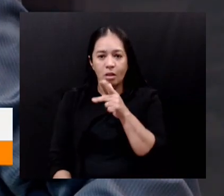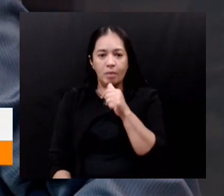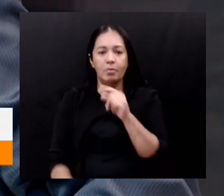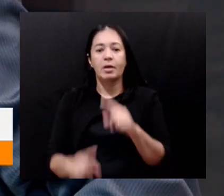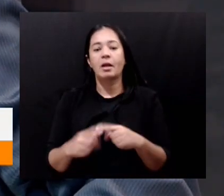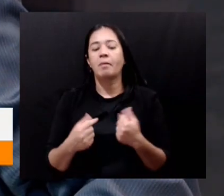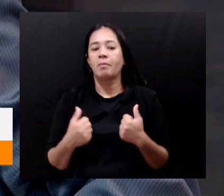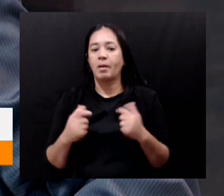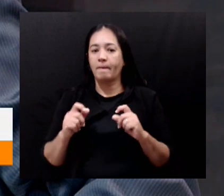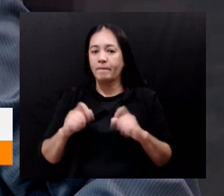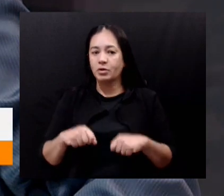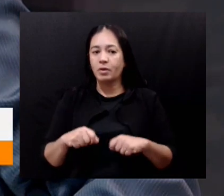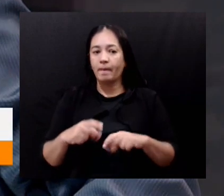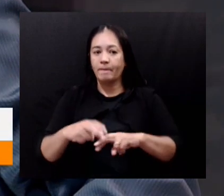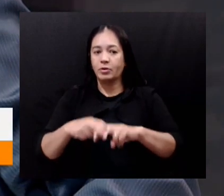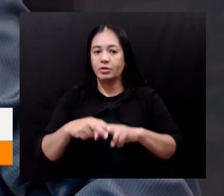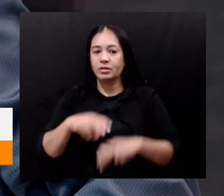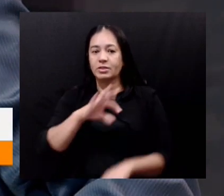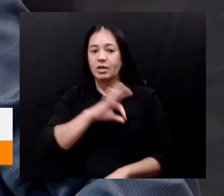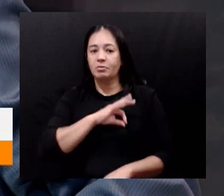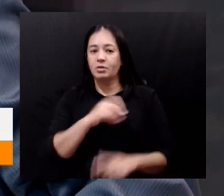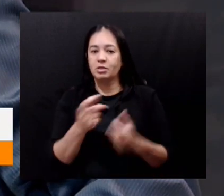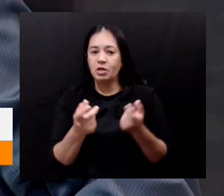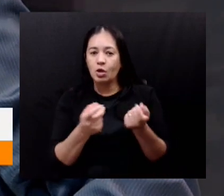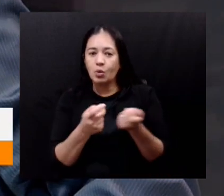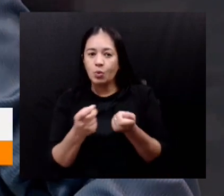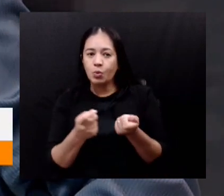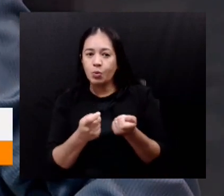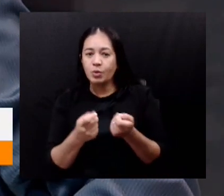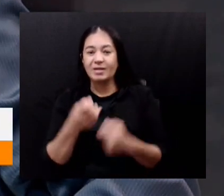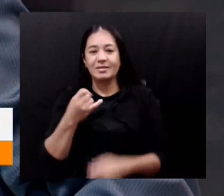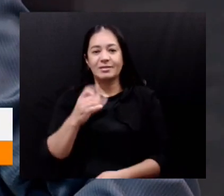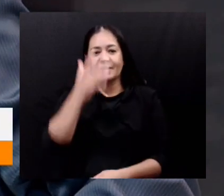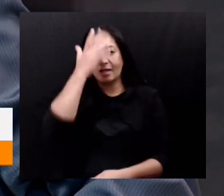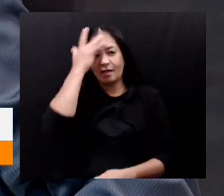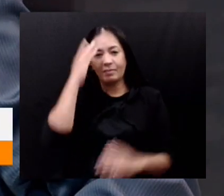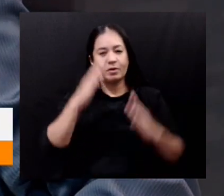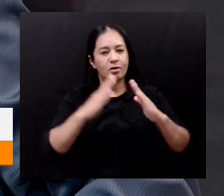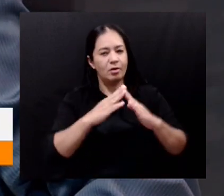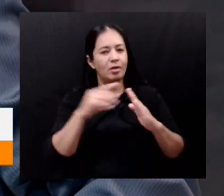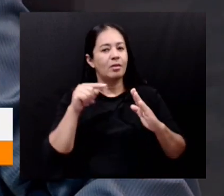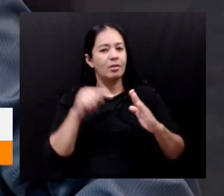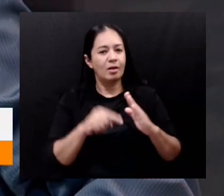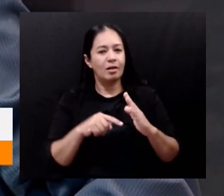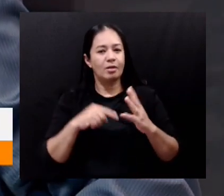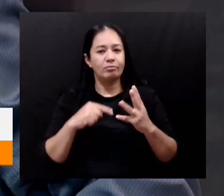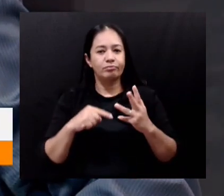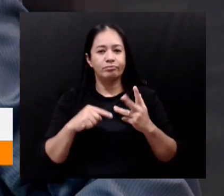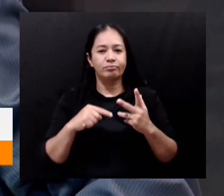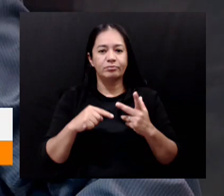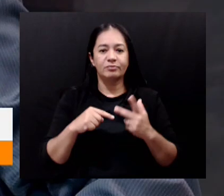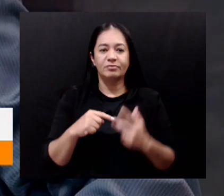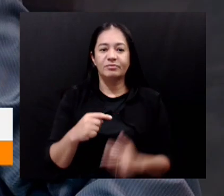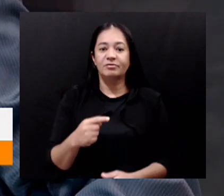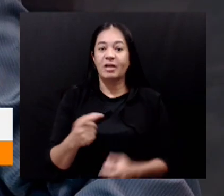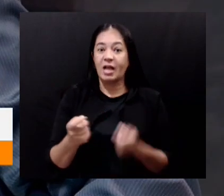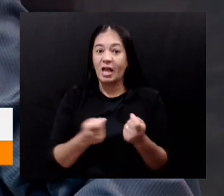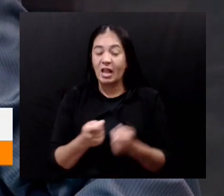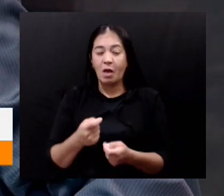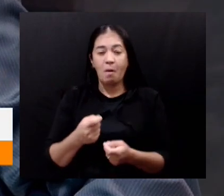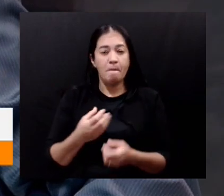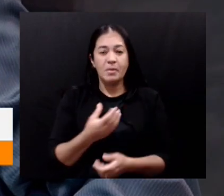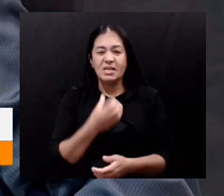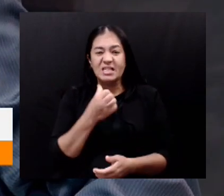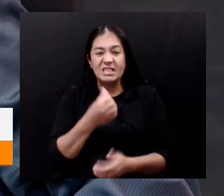municipal vai controlar muitas vezes se a pessoa está lá, se está lá de novo, vai 6, 7, 8 vezes controlar. E eu estou totalmente a